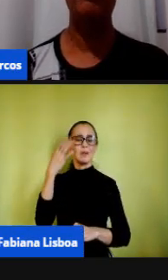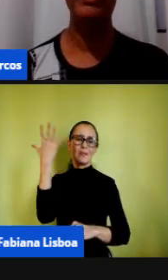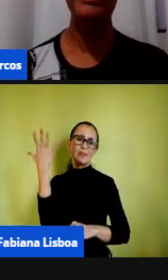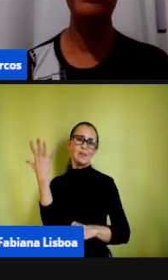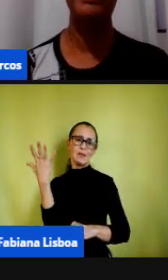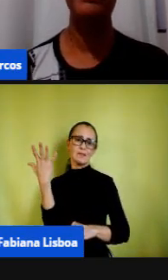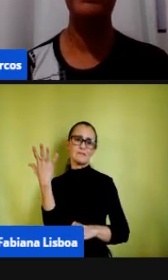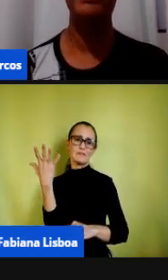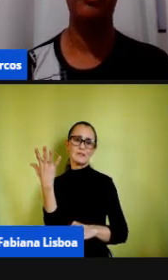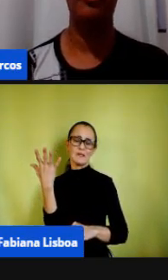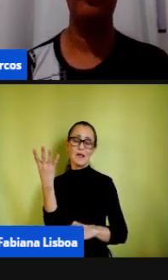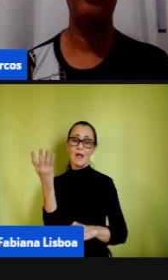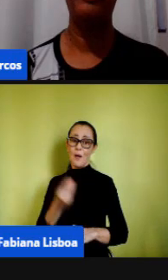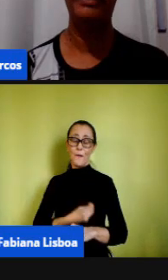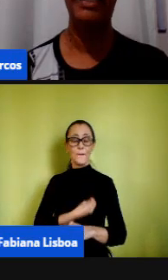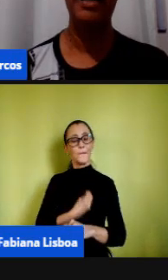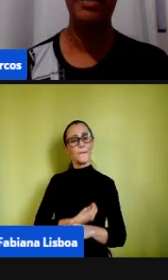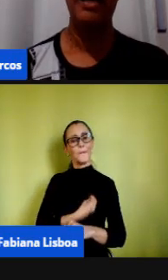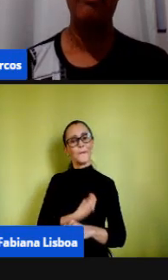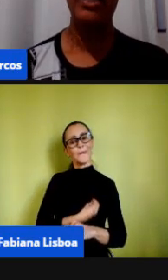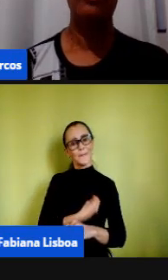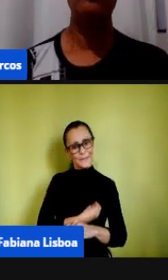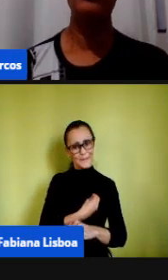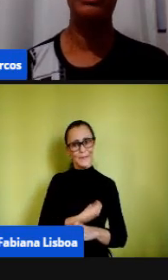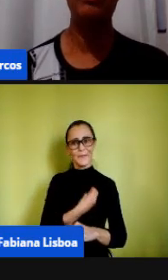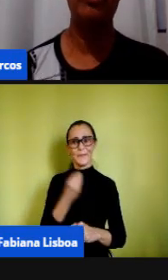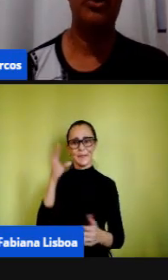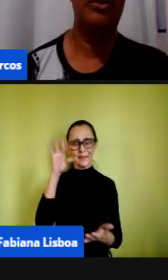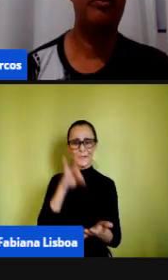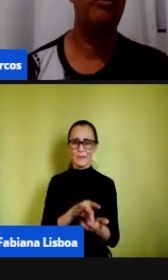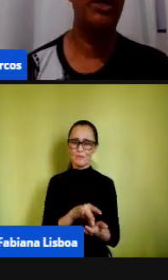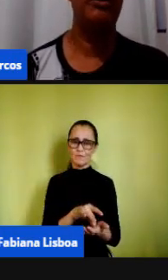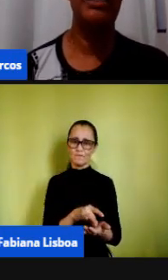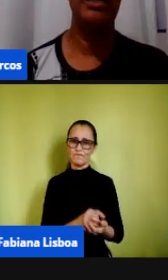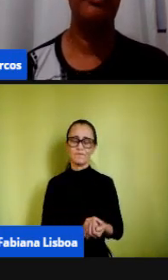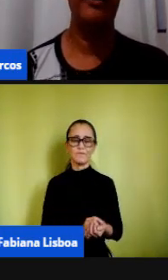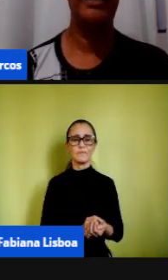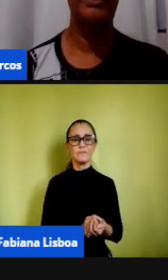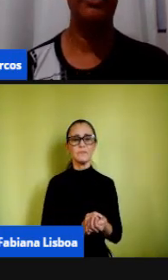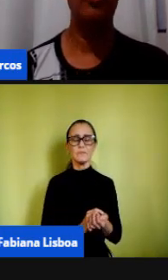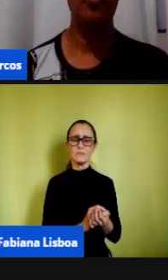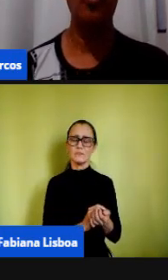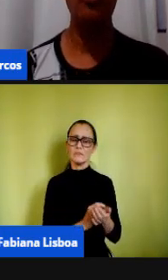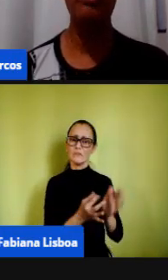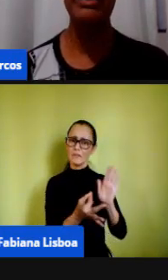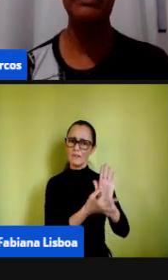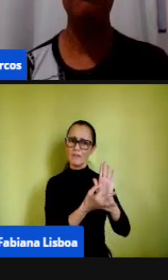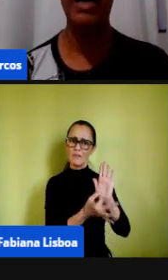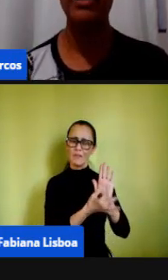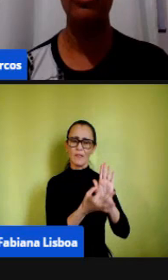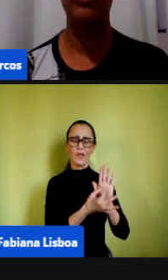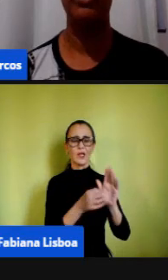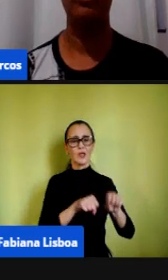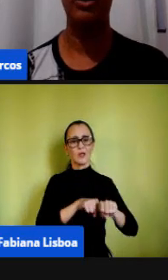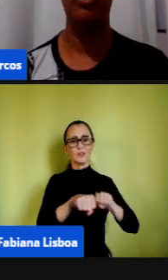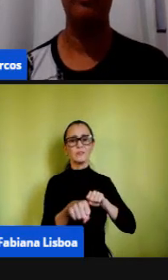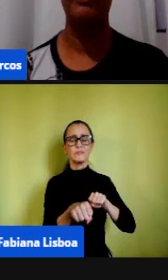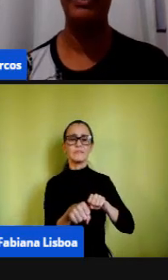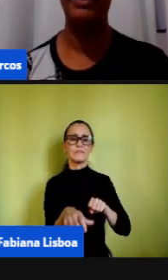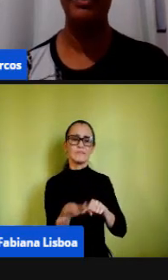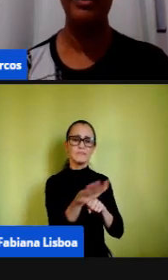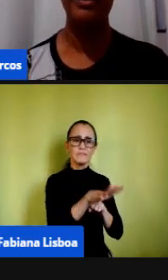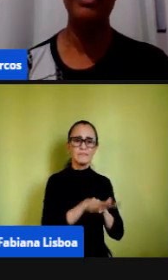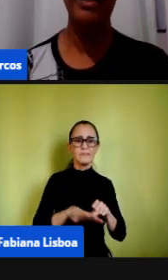forma presencial. Bem, sugerimos, por meio dessa reflexão, um espaço